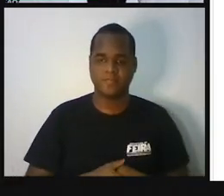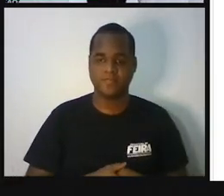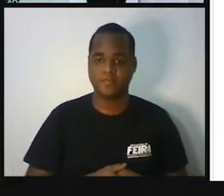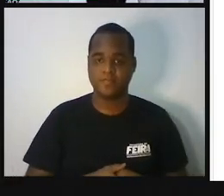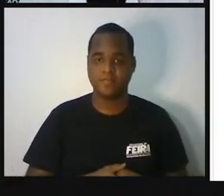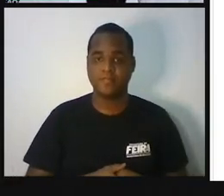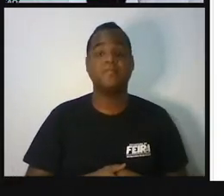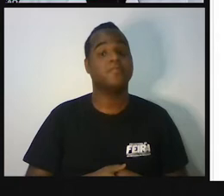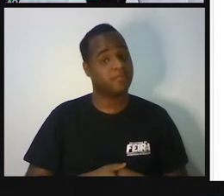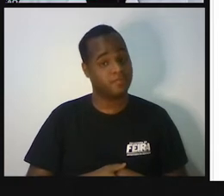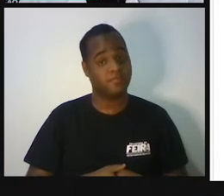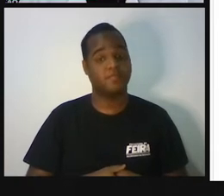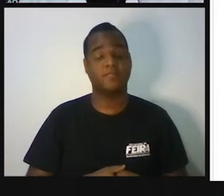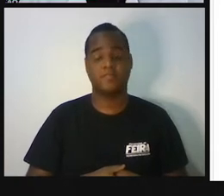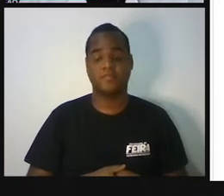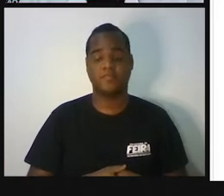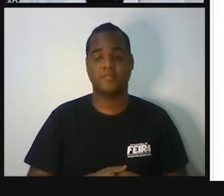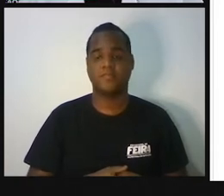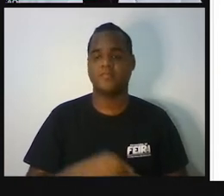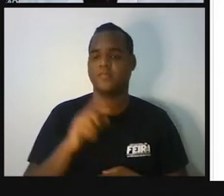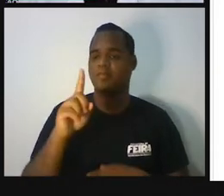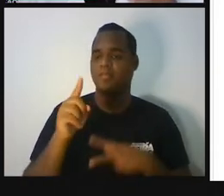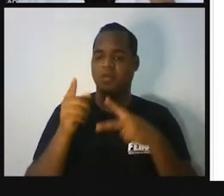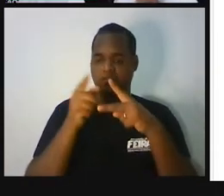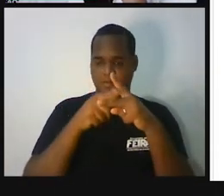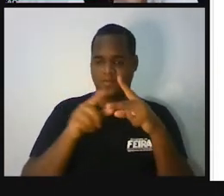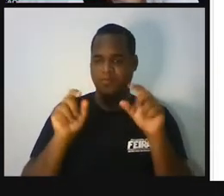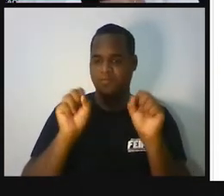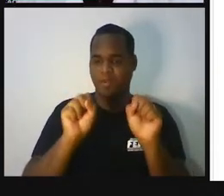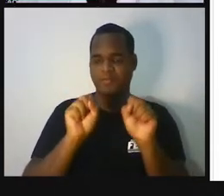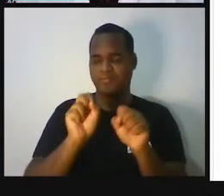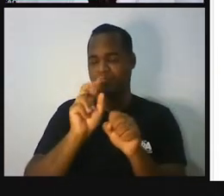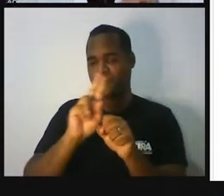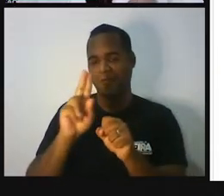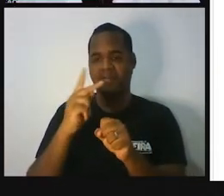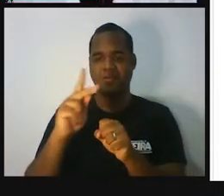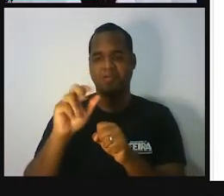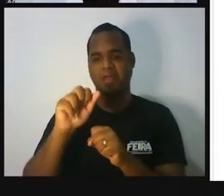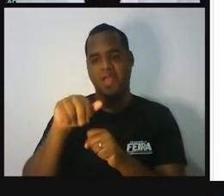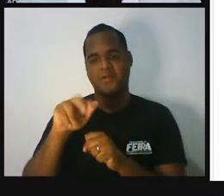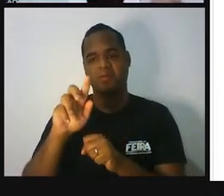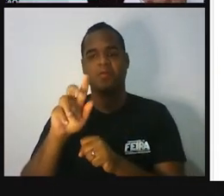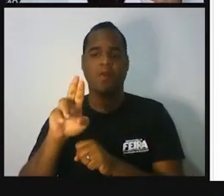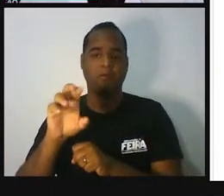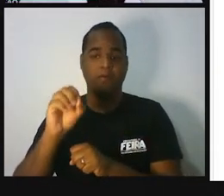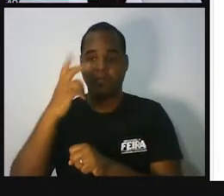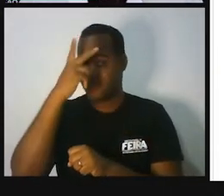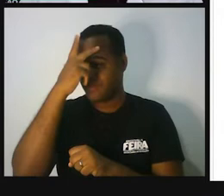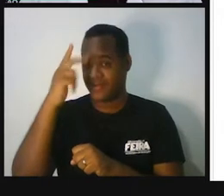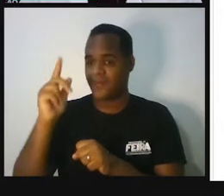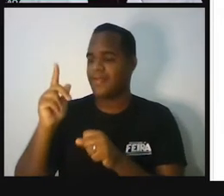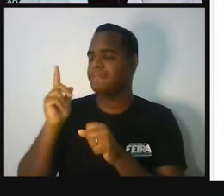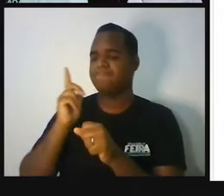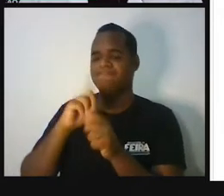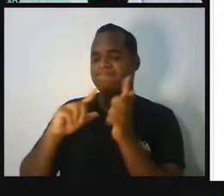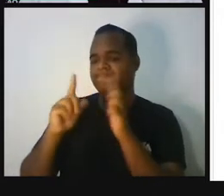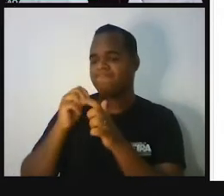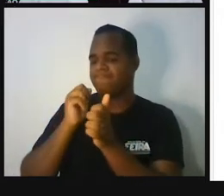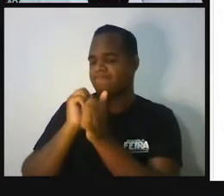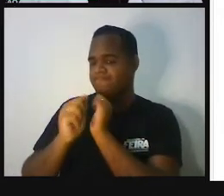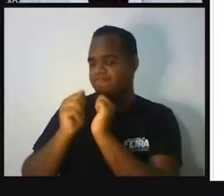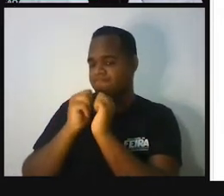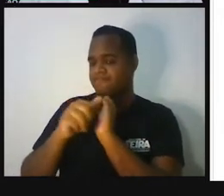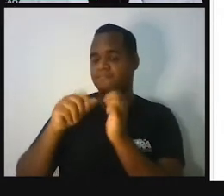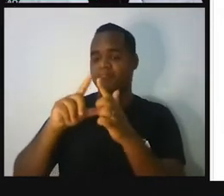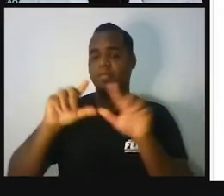e essa abertura é o que a gente chama de ângulo e é por isso que quando o jogador de futebol chuta a bola EA bola